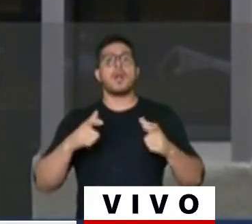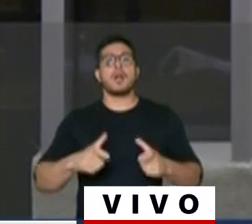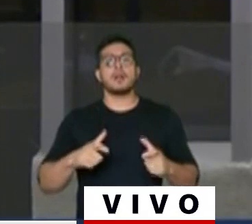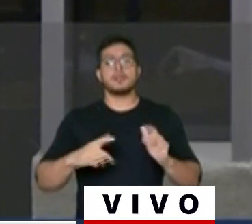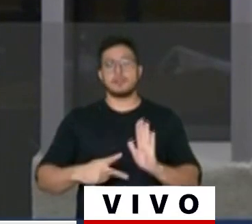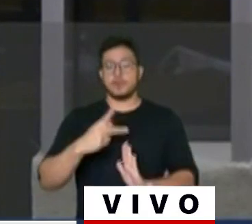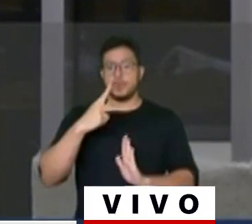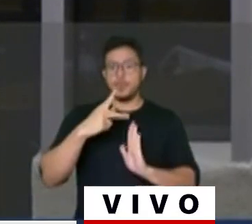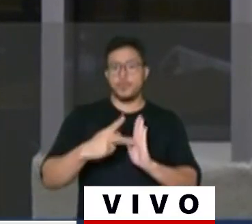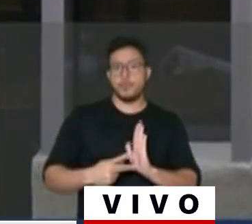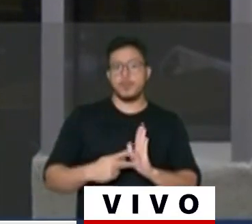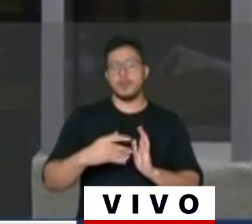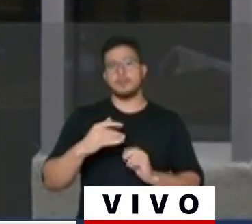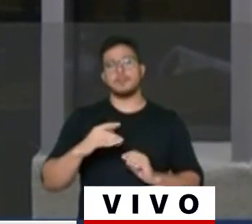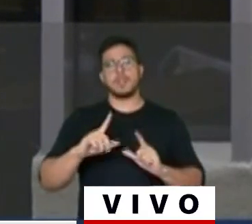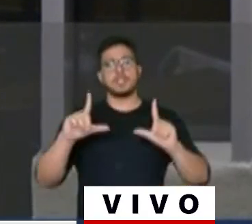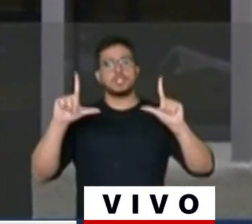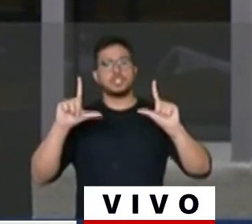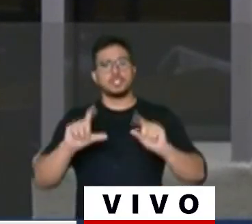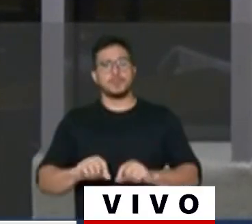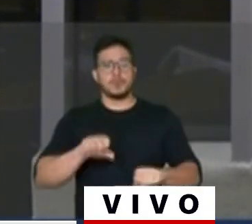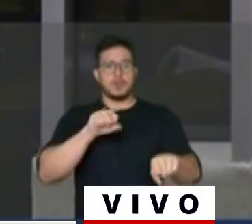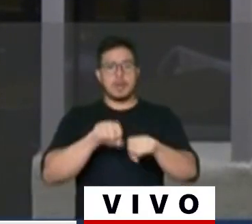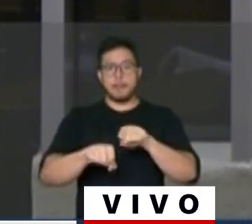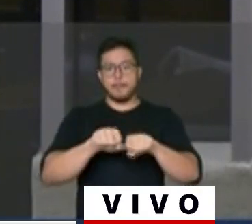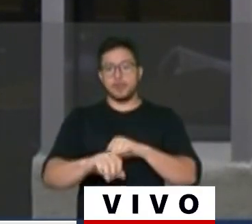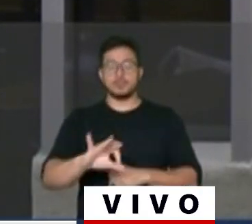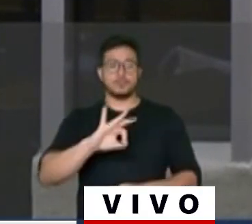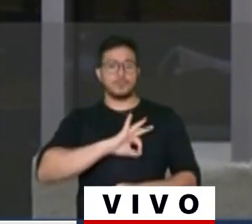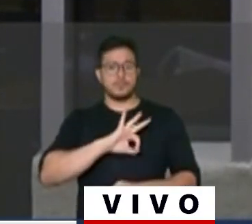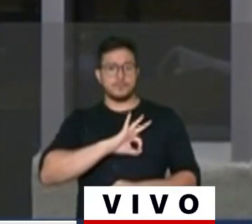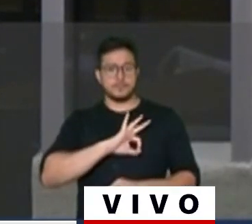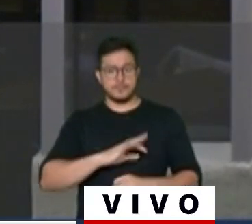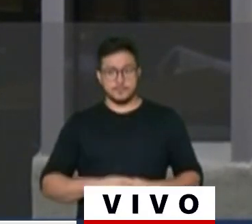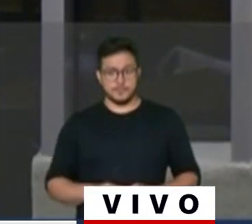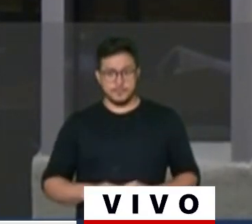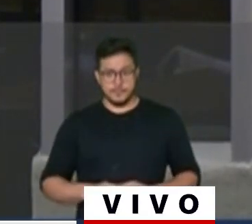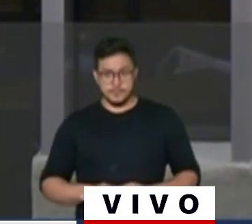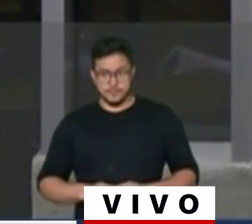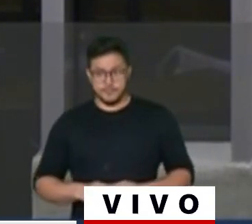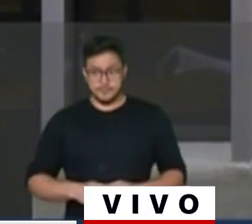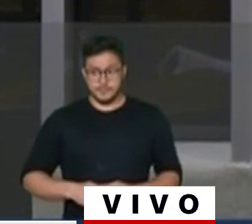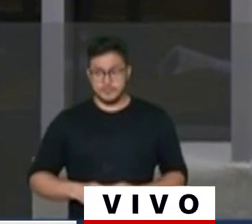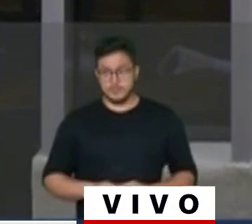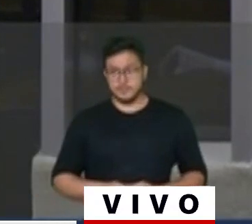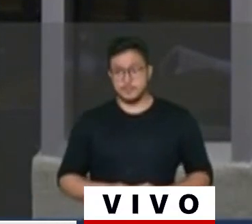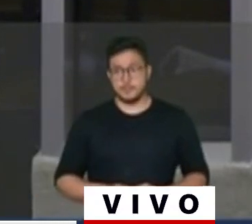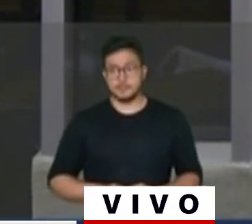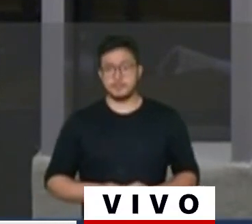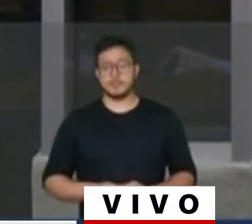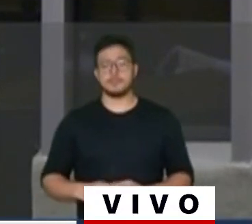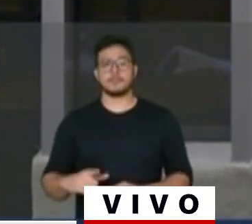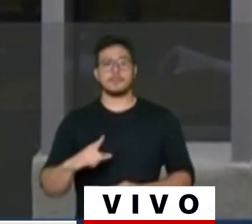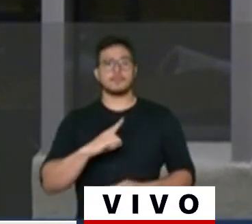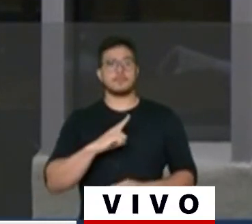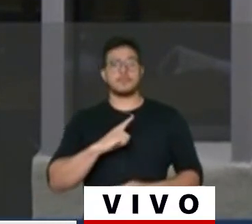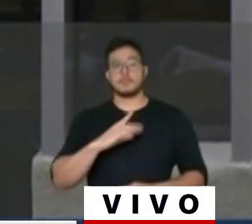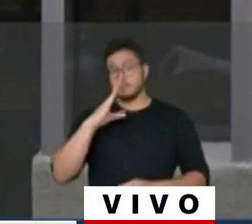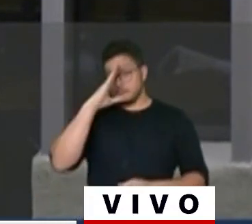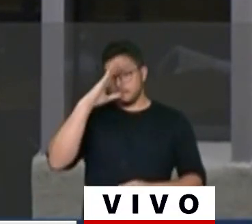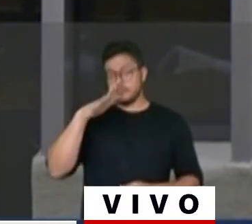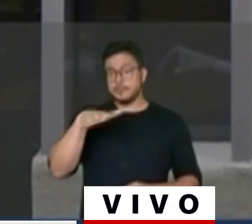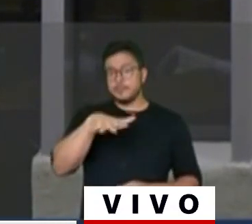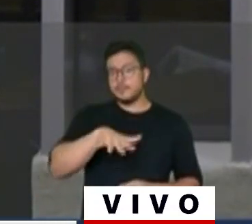então 403 votos favoráveis ao PLP 18, que trata do ICMS sobre combustíveis,